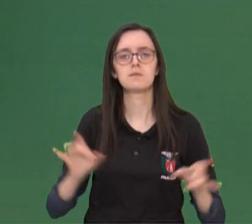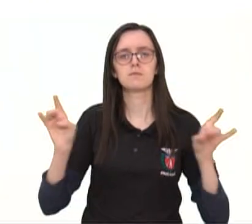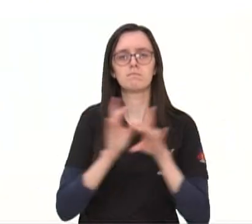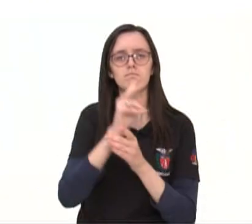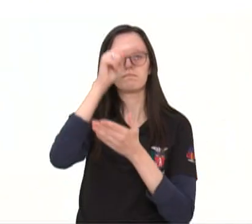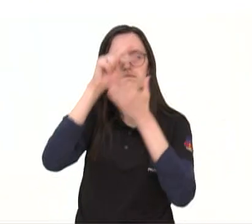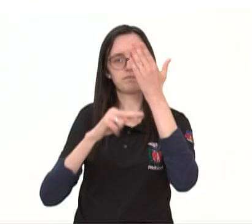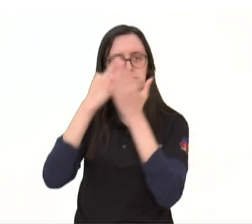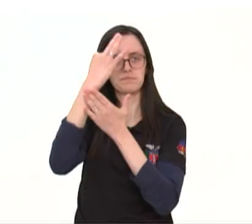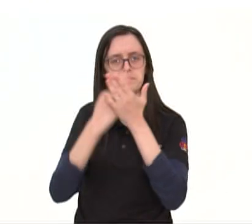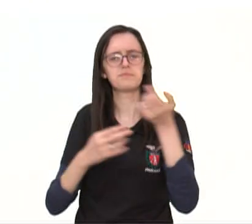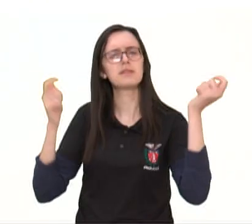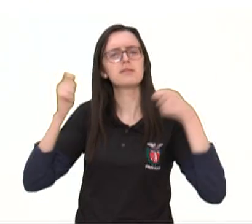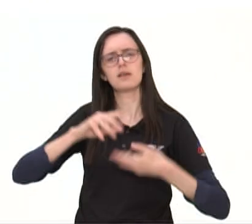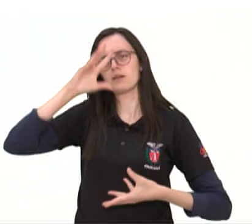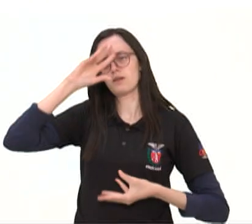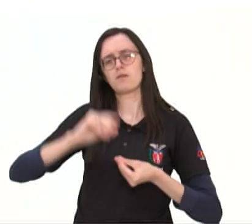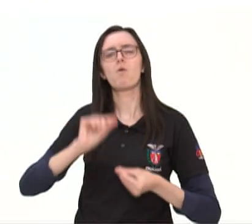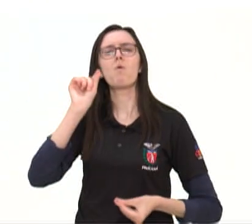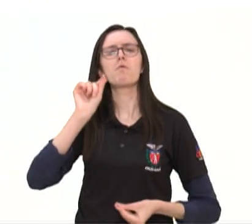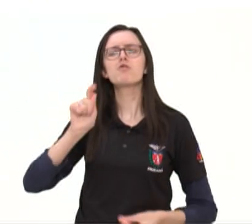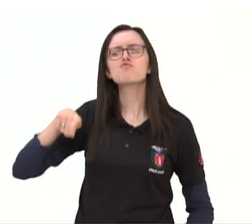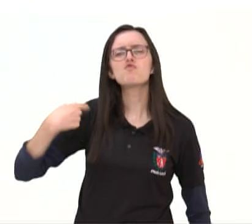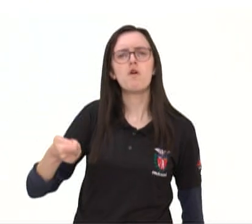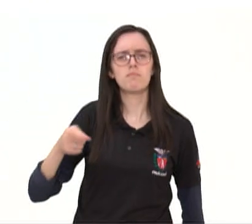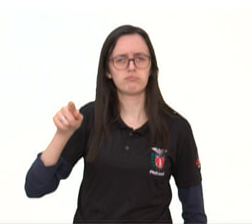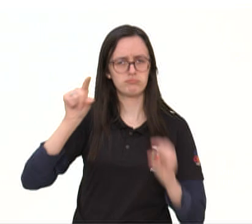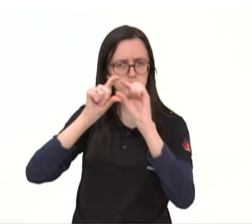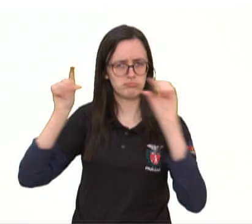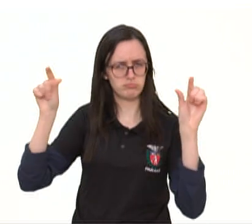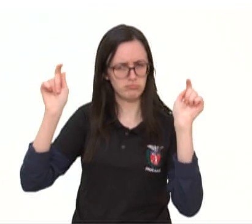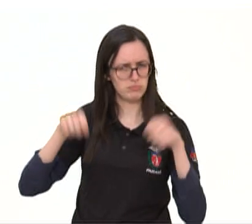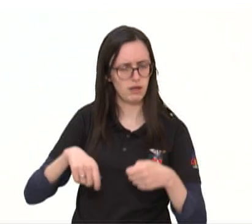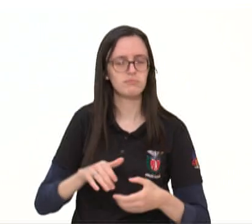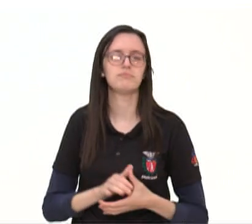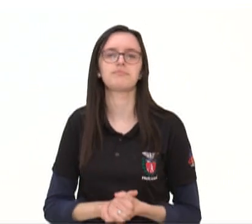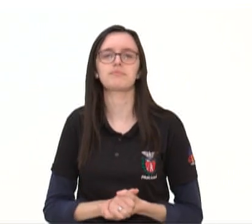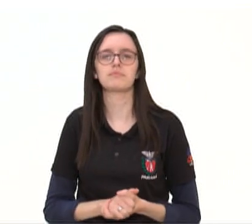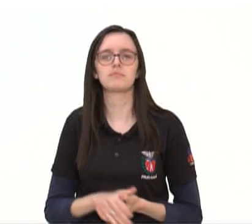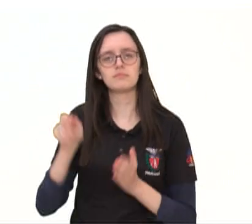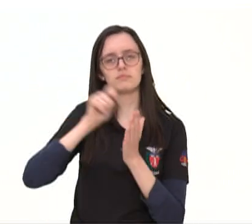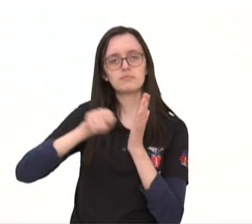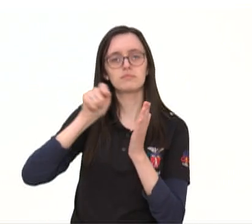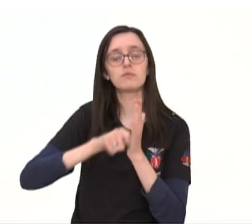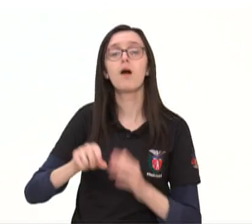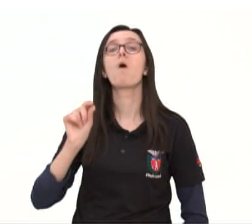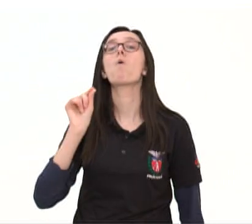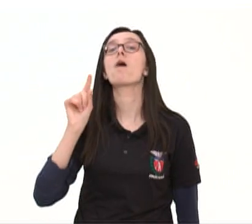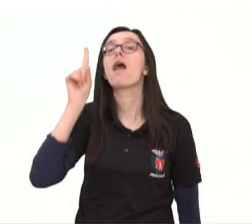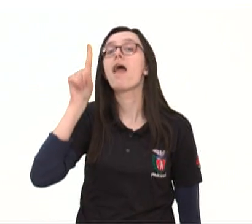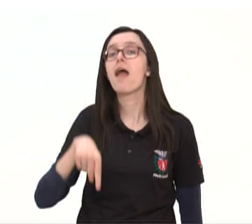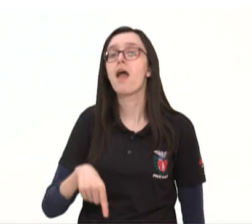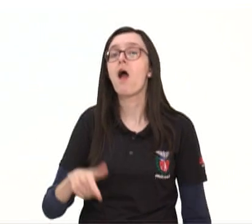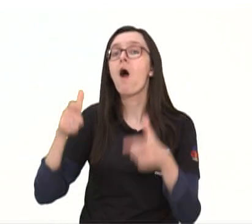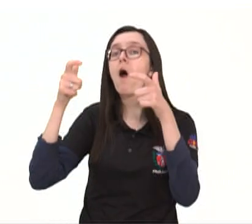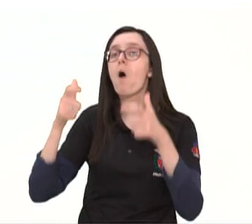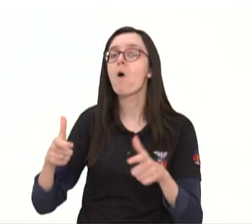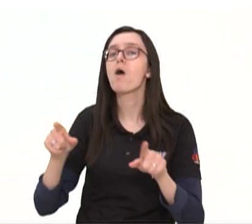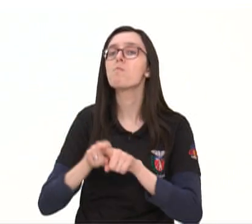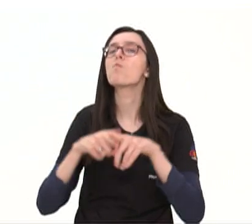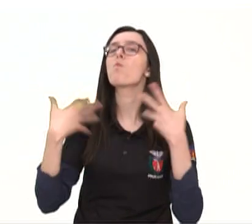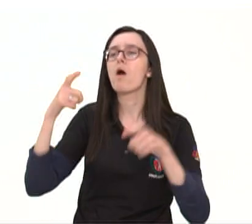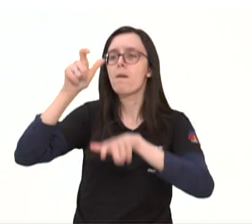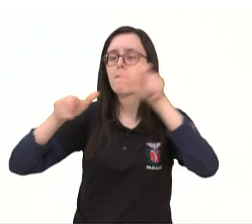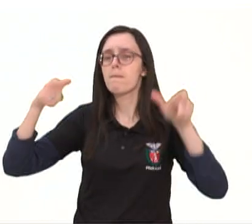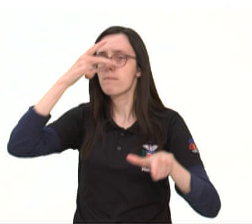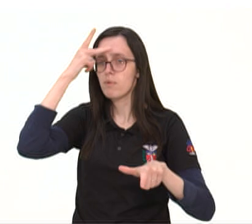do texto, é possível compreendermos do que se trata a notícia? Escreva o que, onde e quais